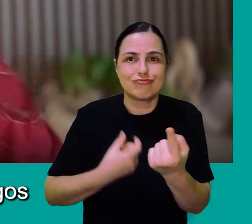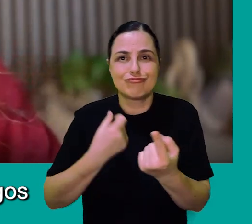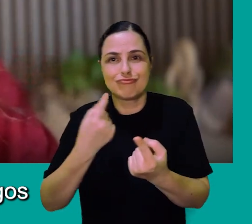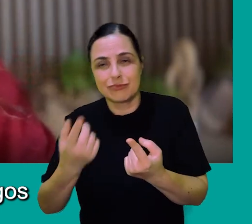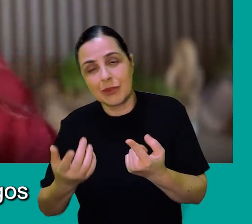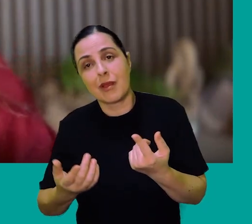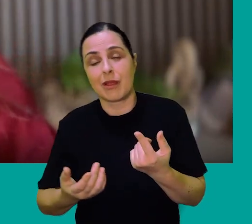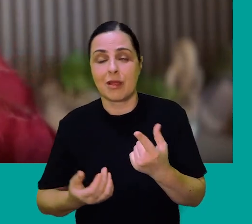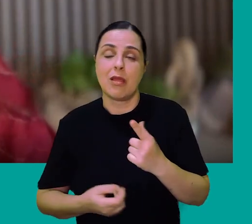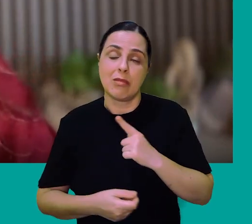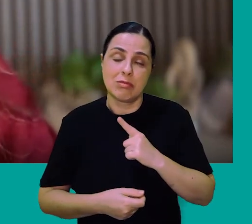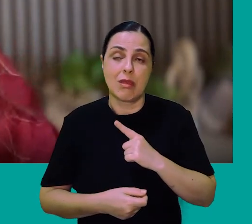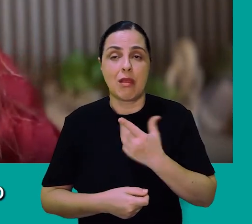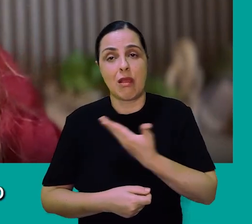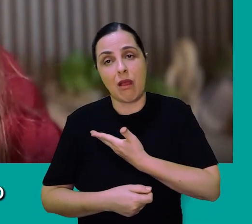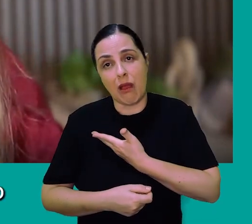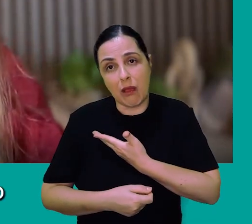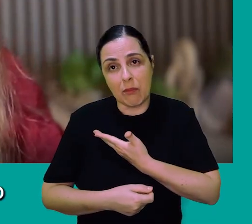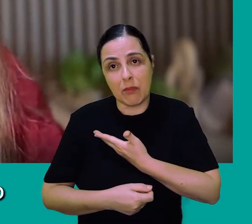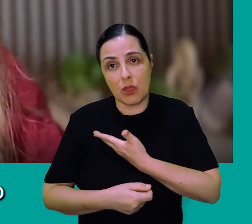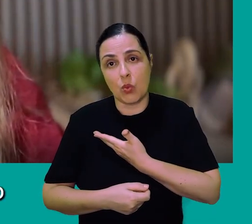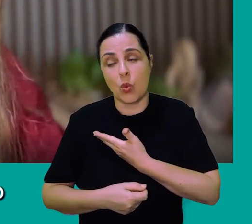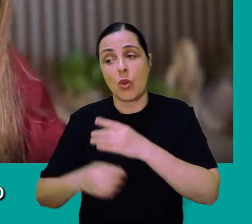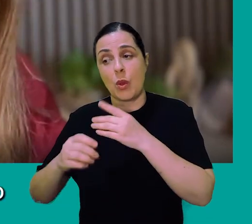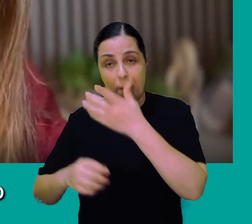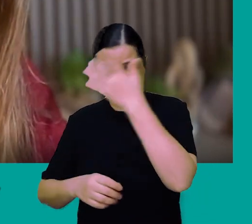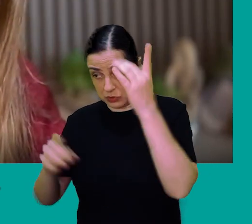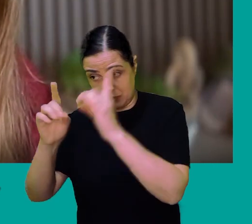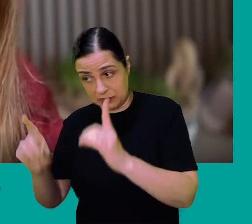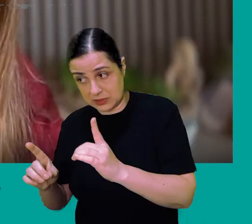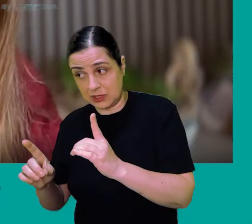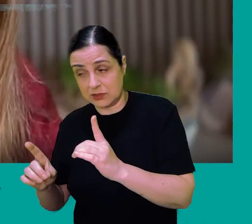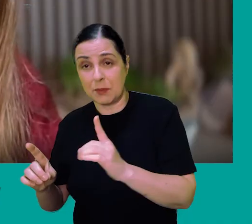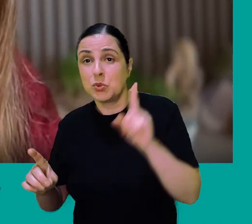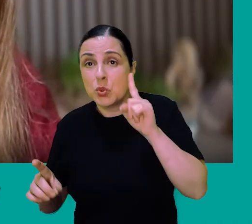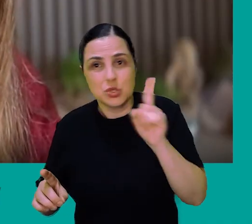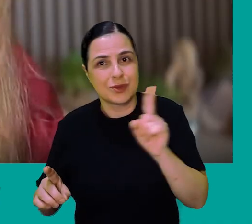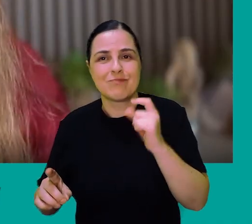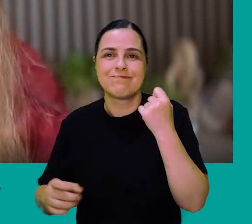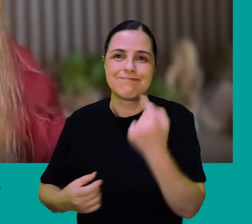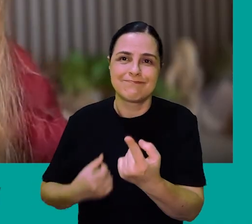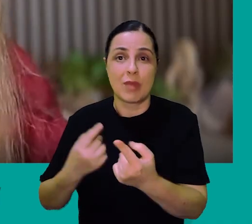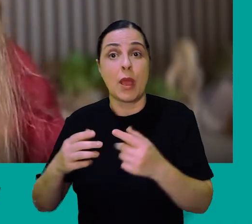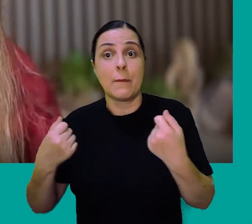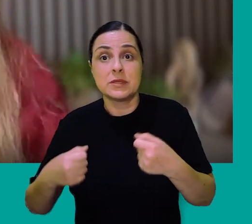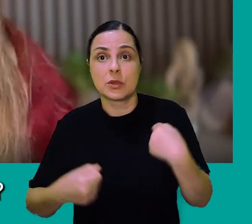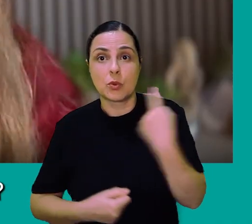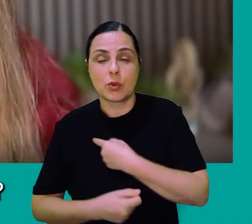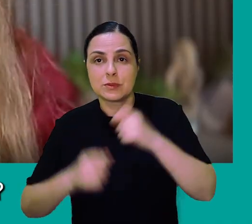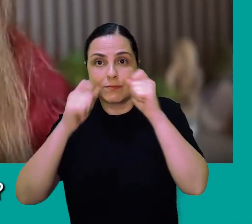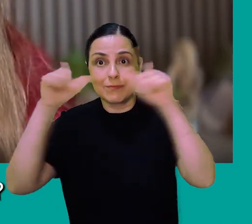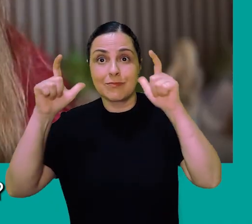alguns amigos que eu convivo, né? Não é no dia a dia. Então, a gente tem que ficar muito atenta para a gente tentar perceber